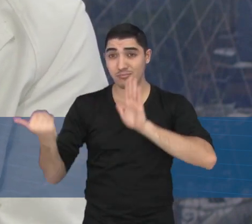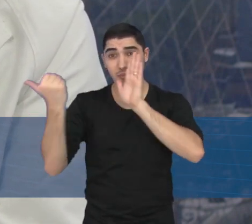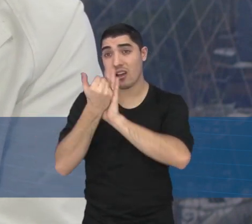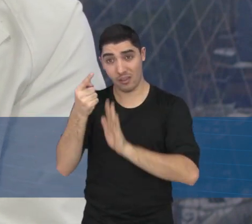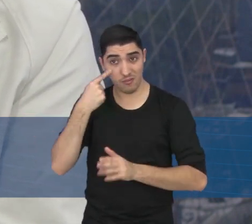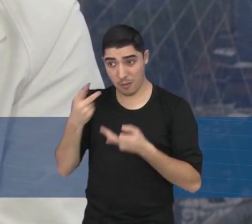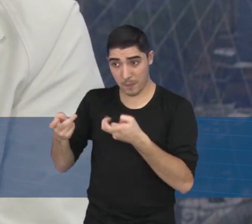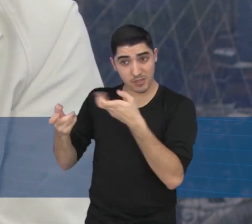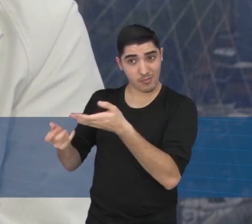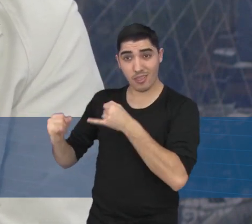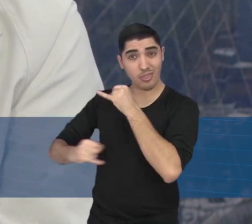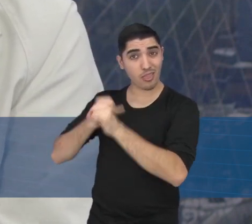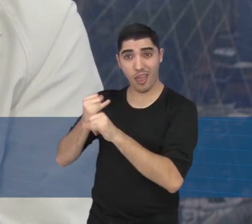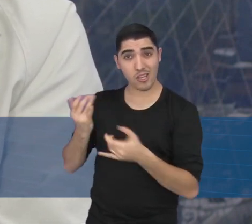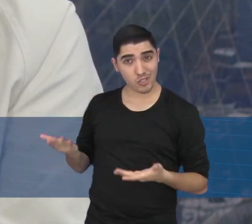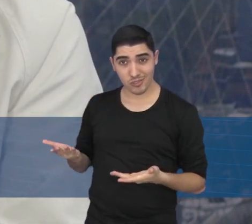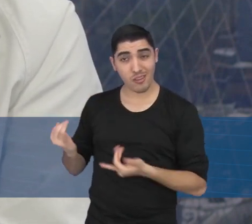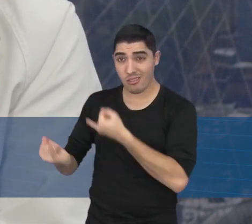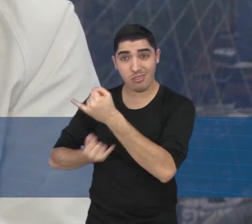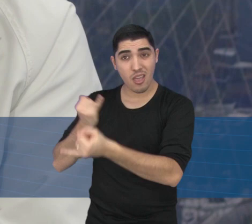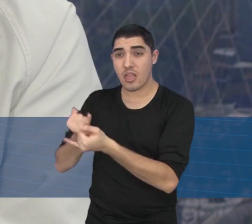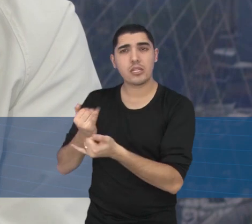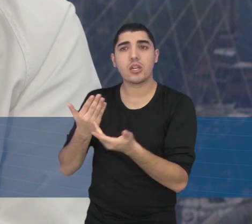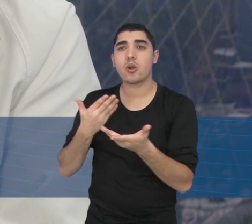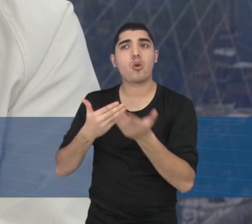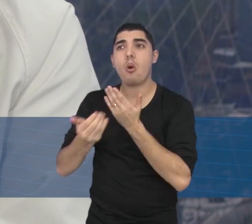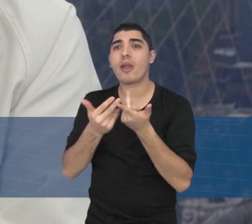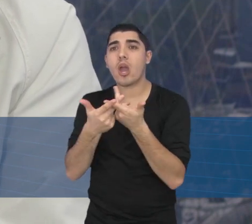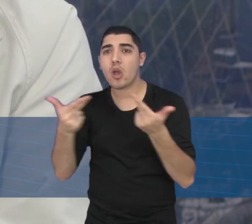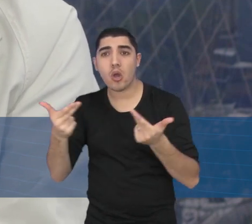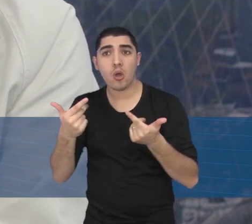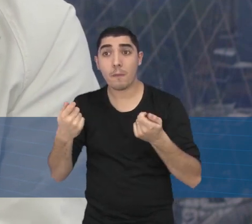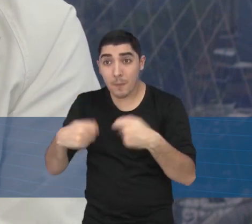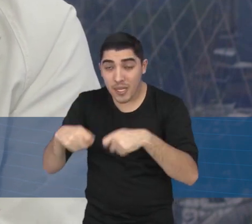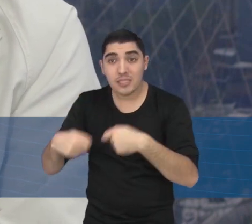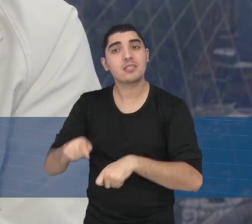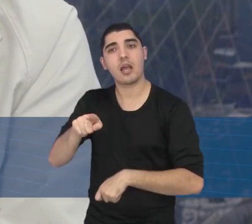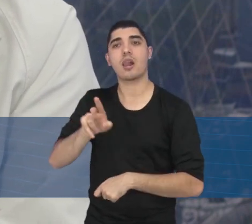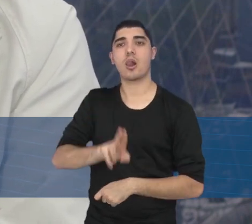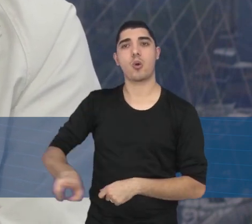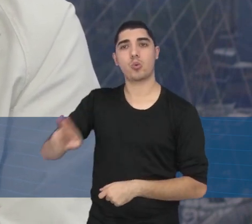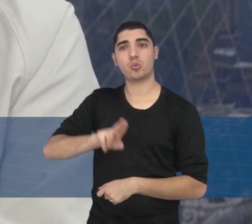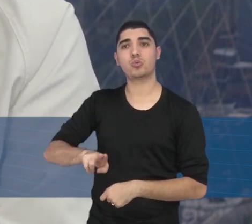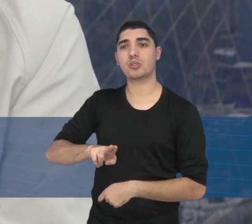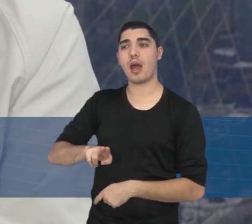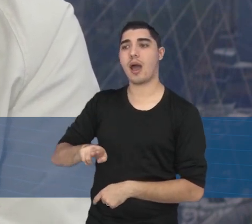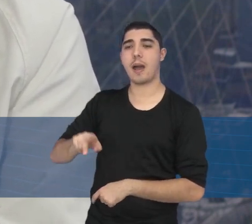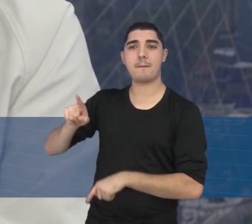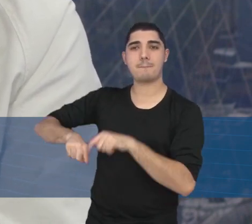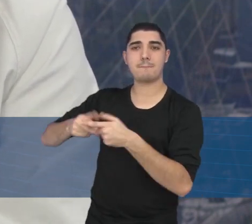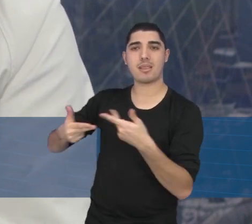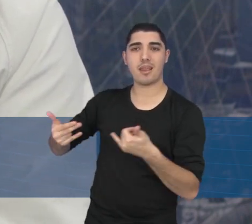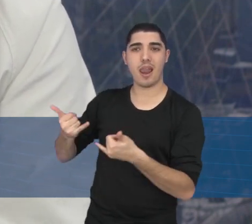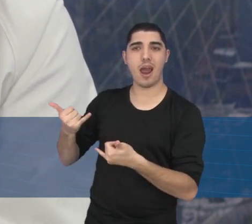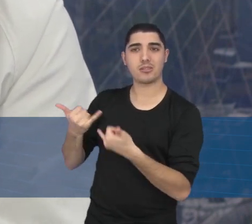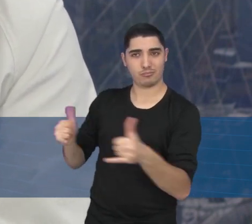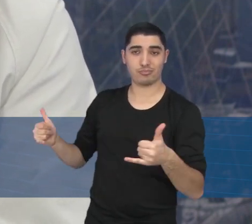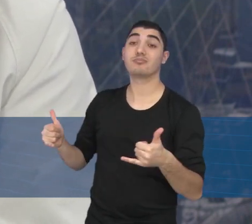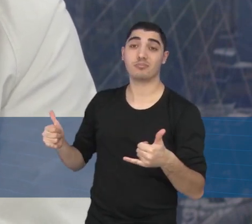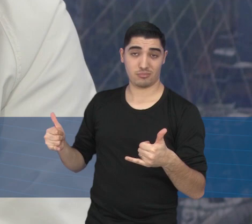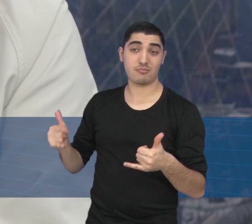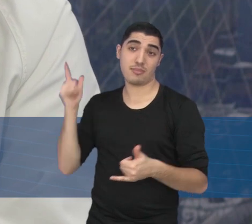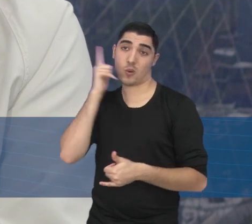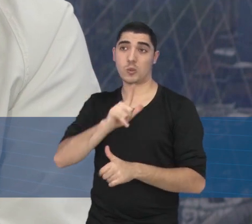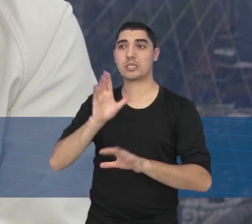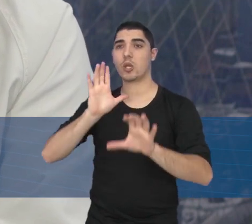aí exatamente para mostrar isso. Daqui a pouquinho, qualquer coisa vai ter que ter um dispositivo eletrônico e comunicando também.